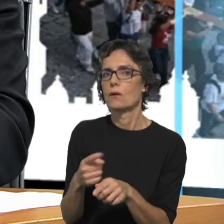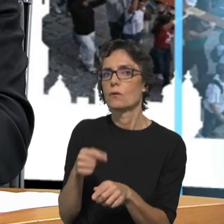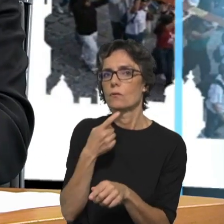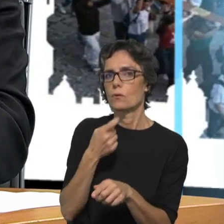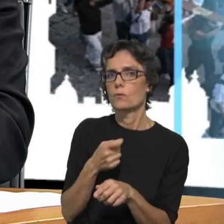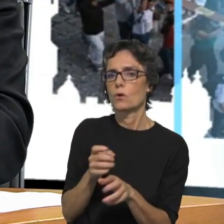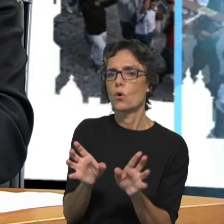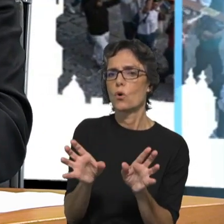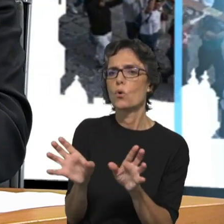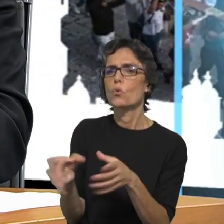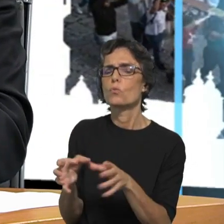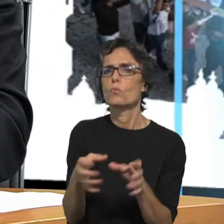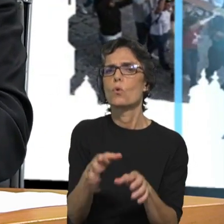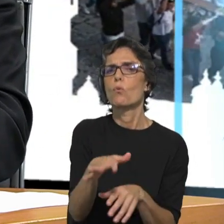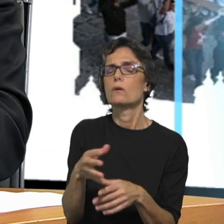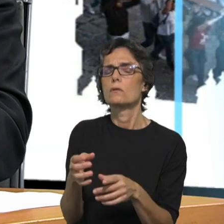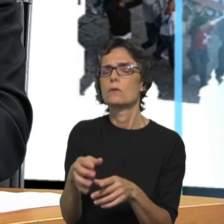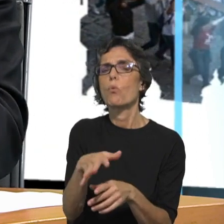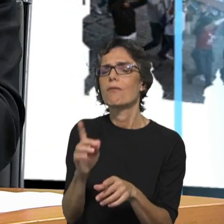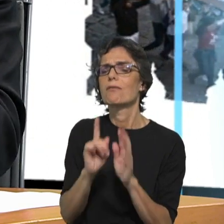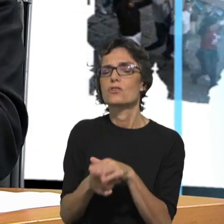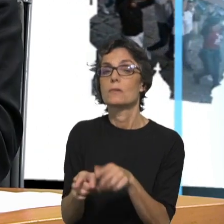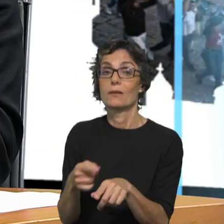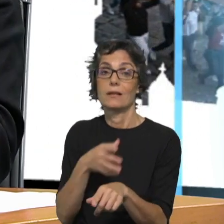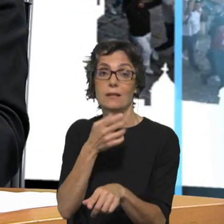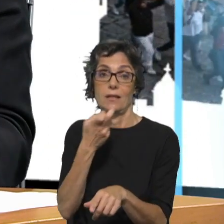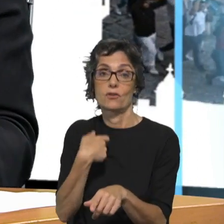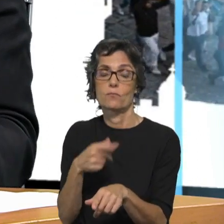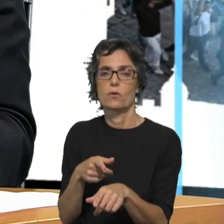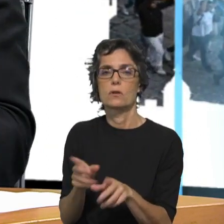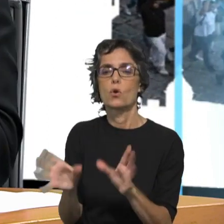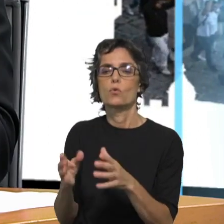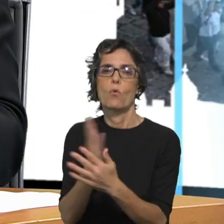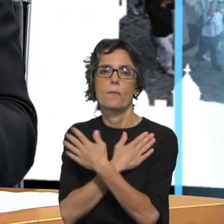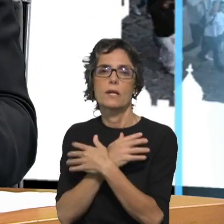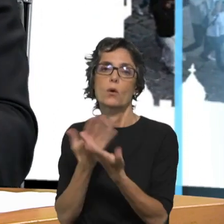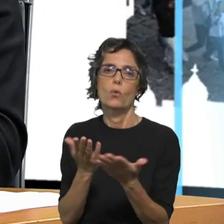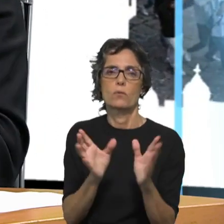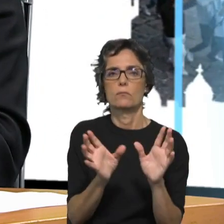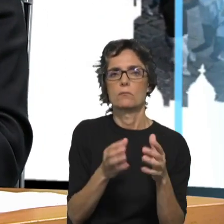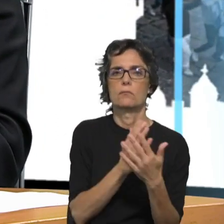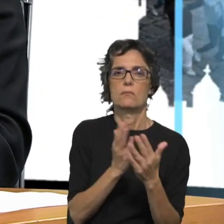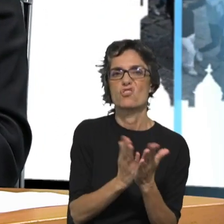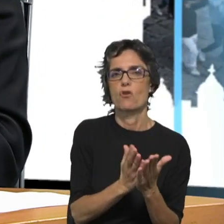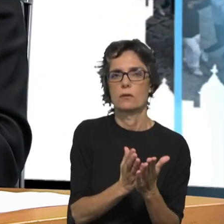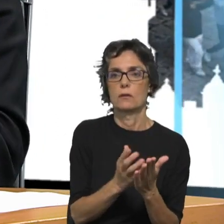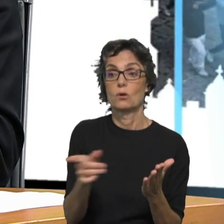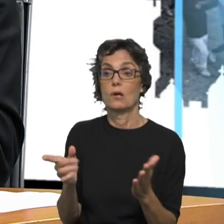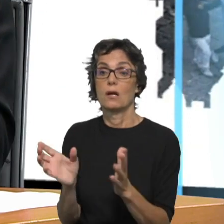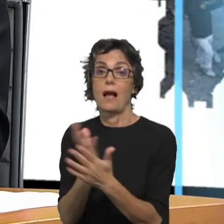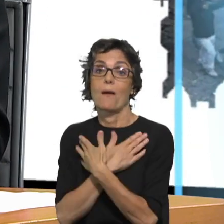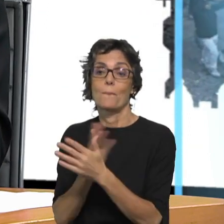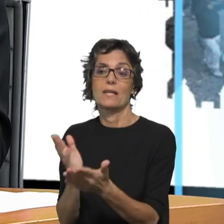No grupo de amigos e na escola. E isto, no grupo de amigos, é mais difícil intervirmos diretamente.